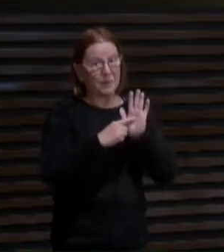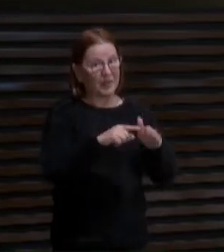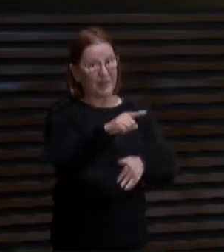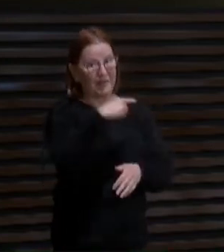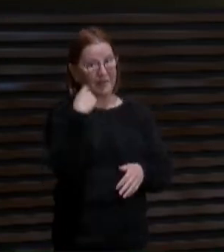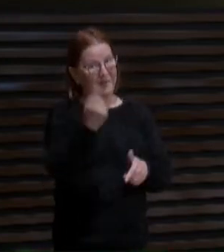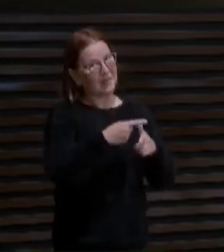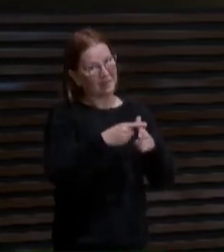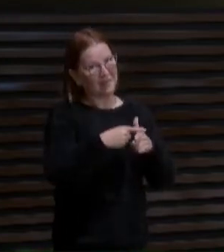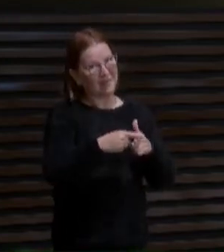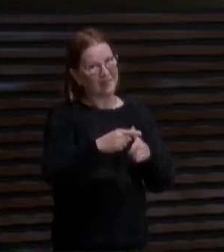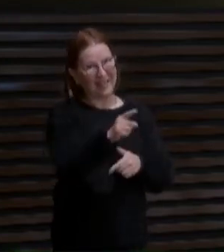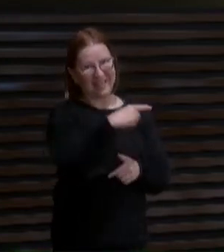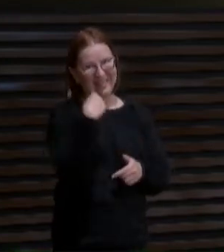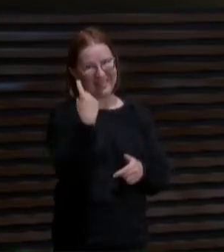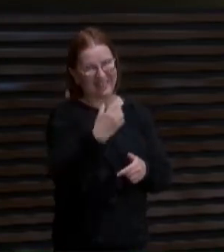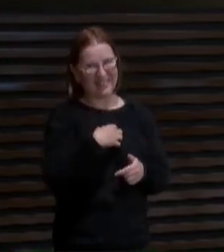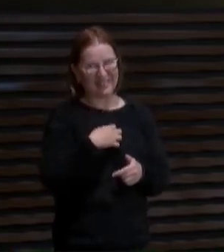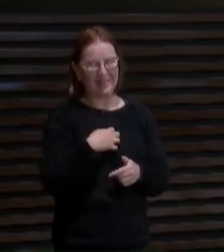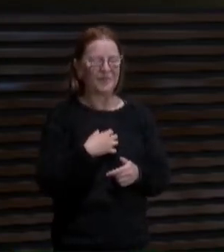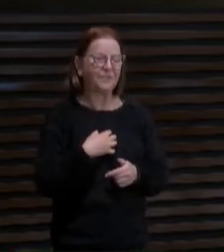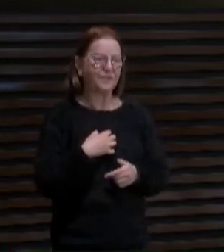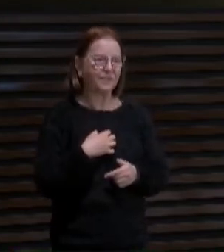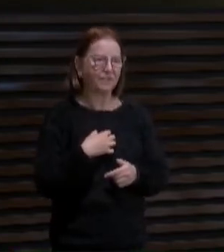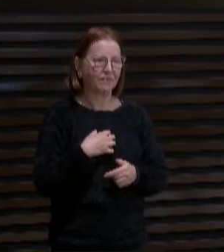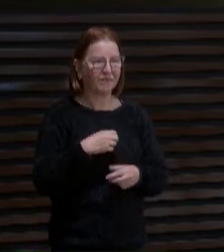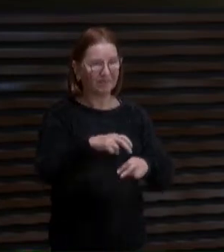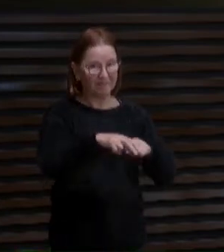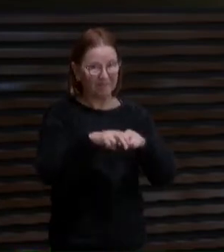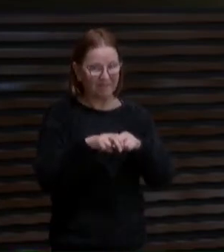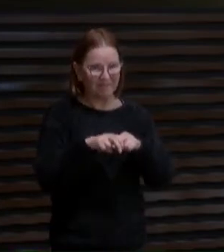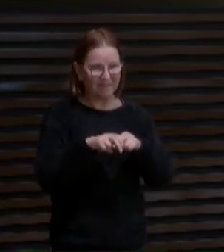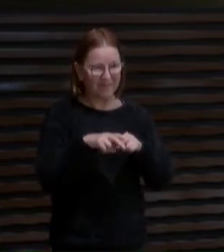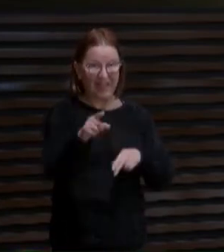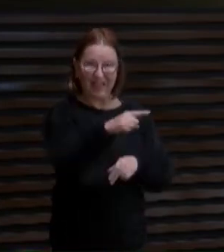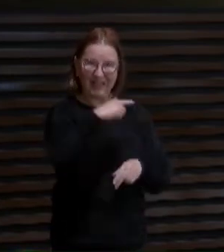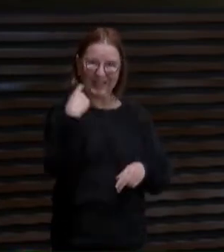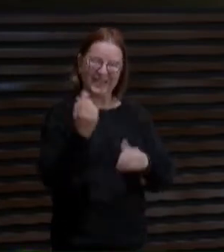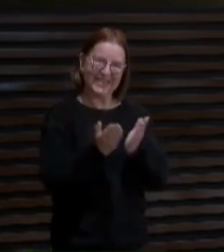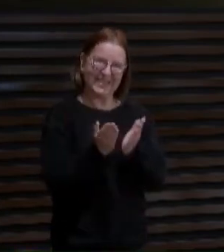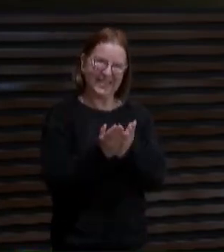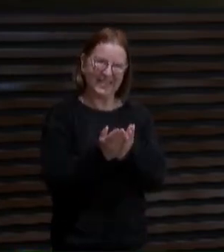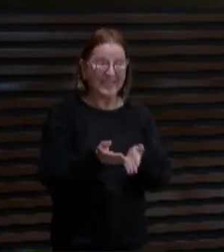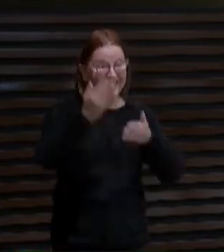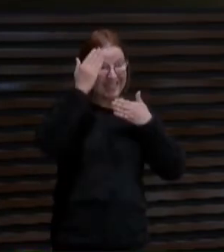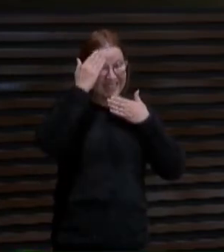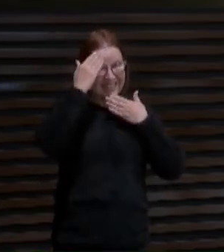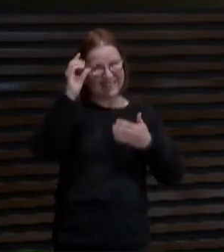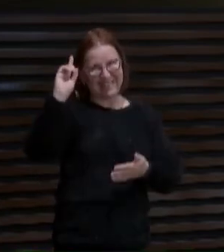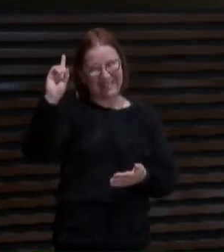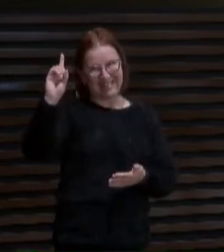mas vamos caminhando por esse motivo nós os cristãos Damos graças a Deus